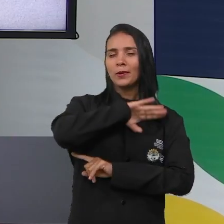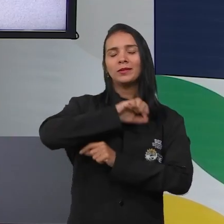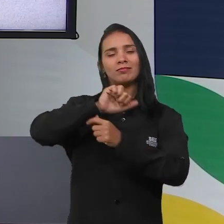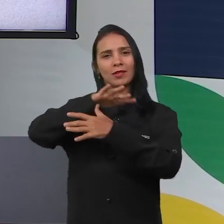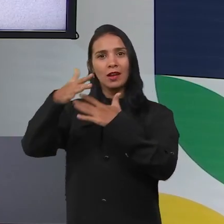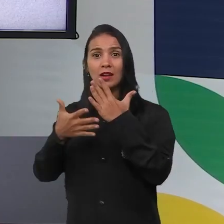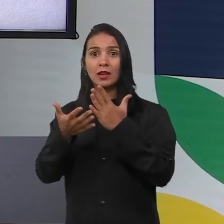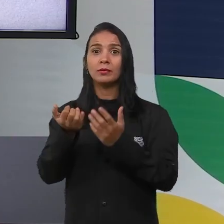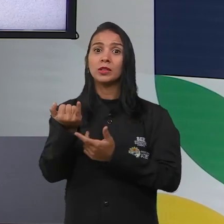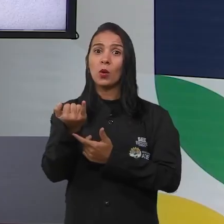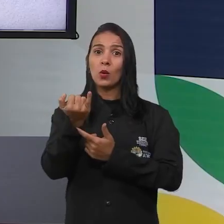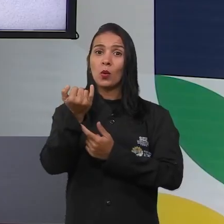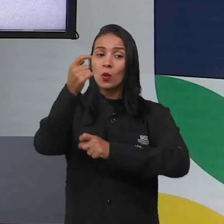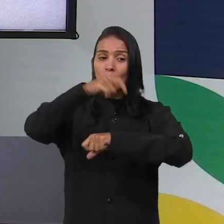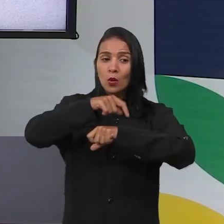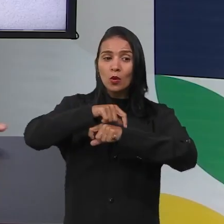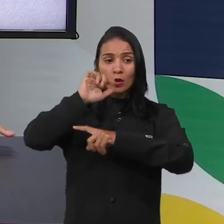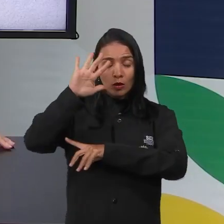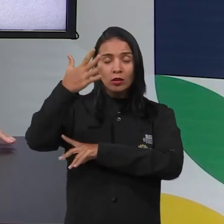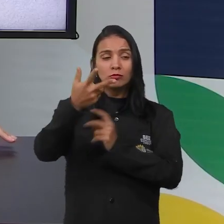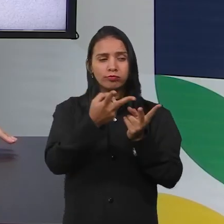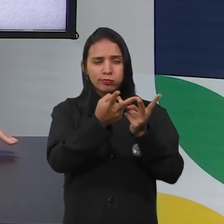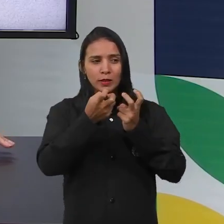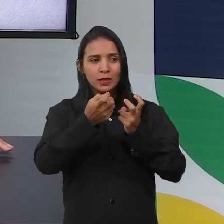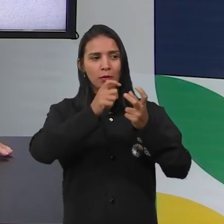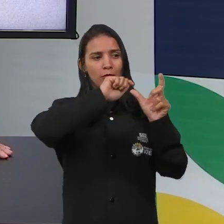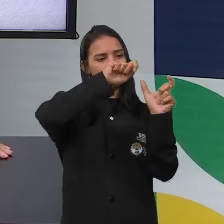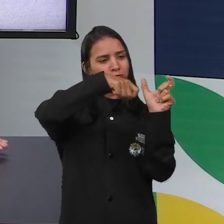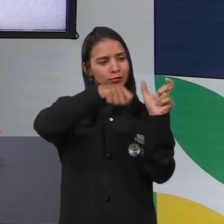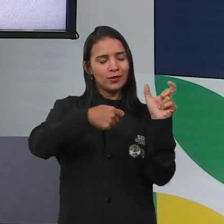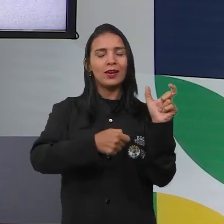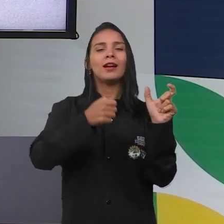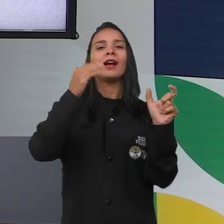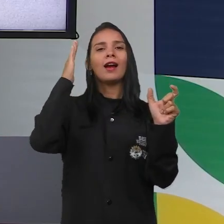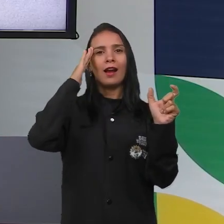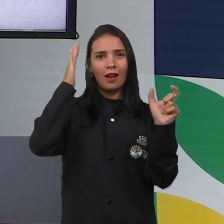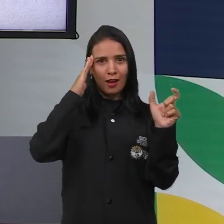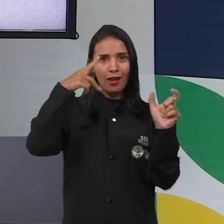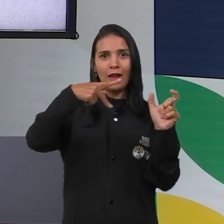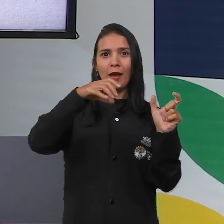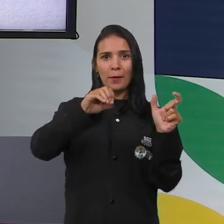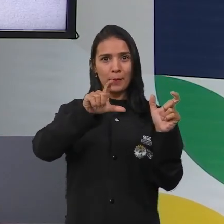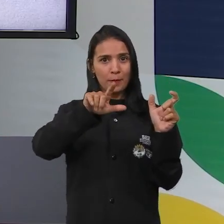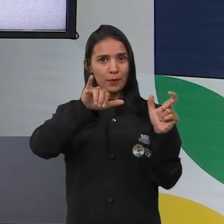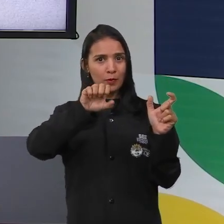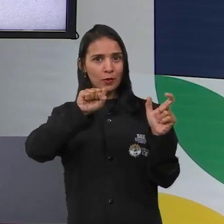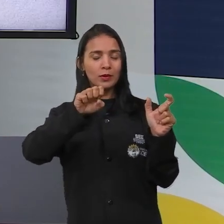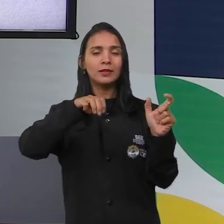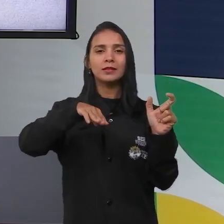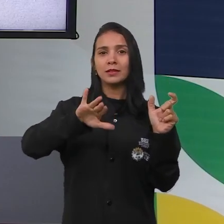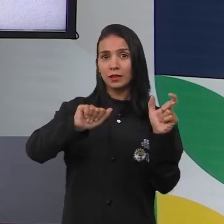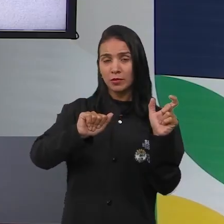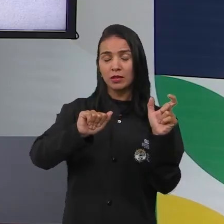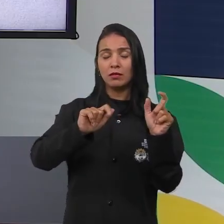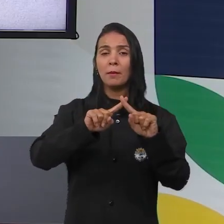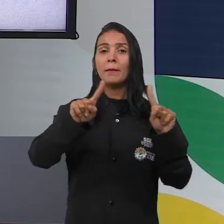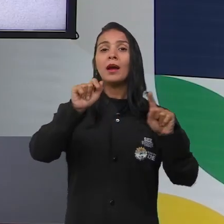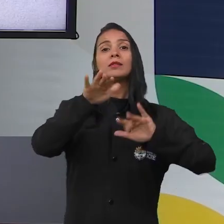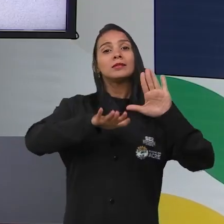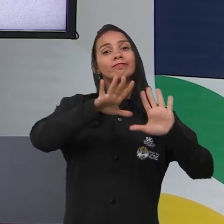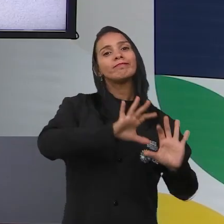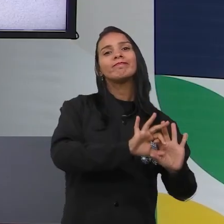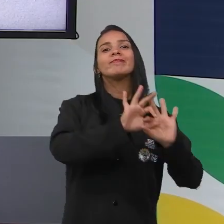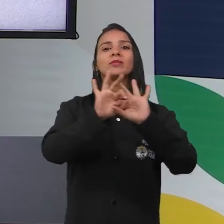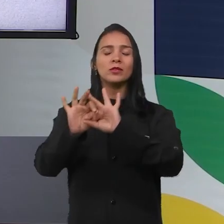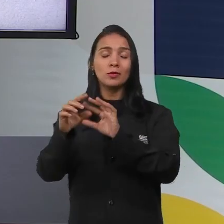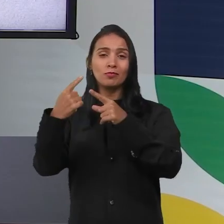chamada polissemia. Então, o que é que vai determinar para você entender o significado dessas palavras? O contexto, porque